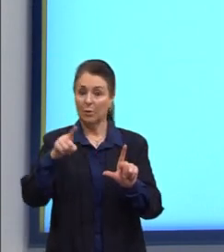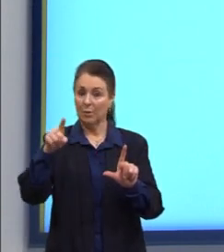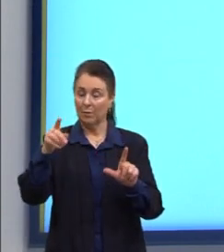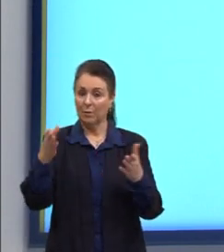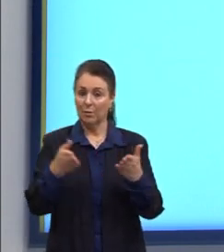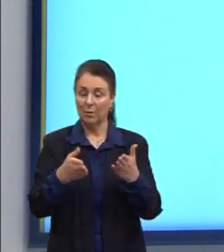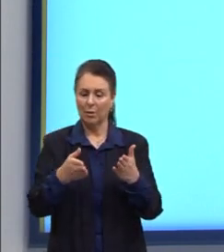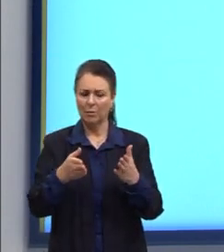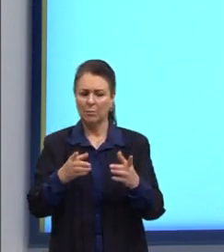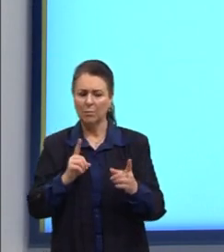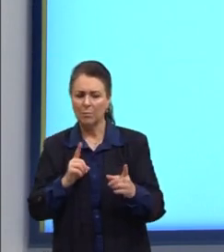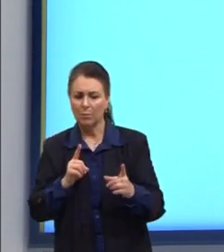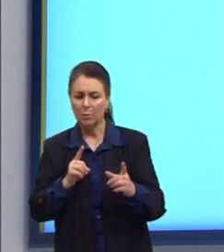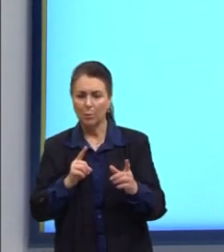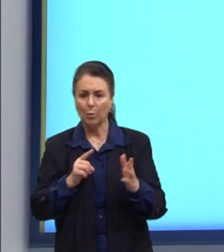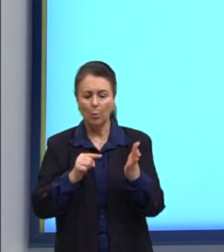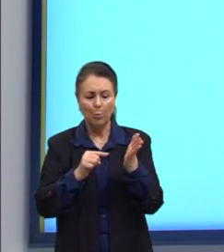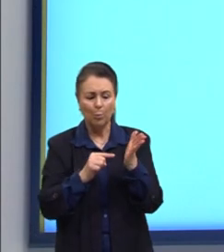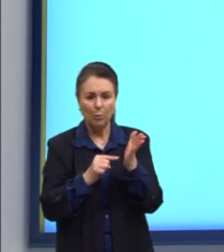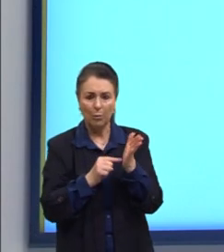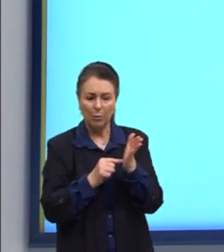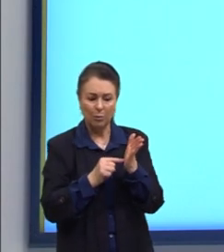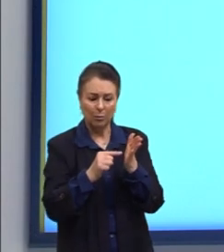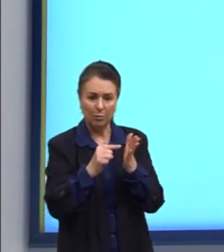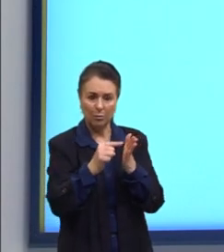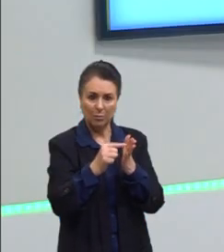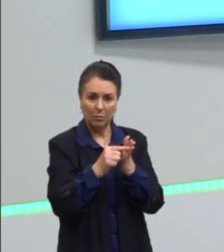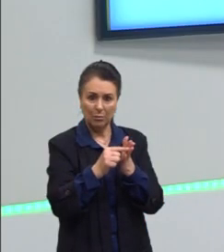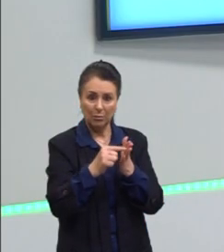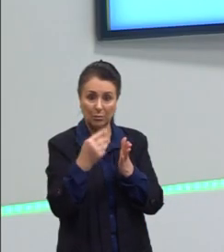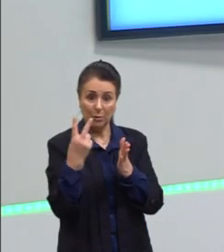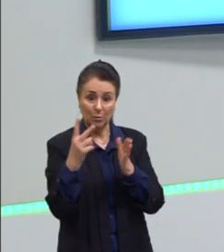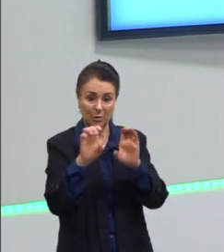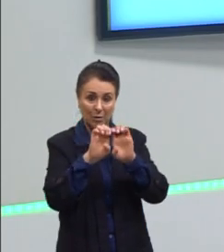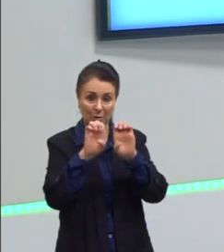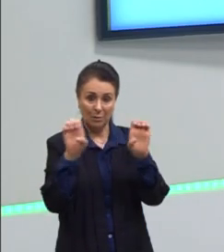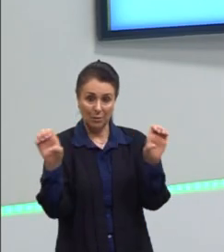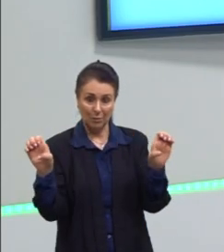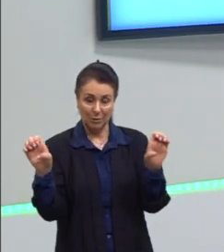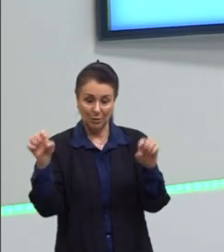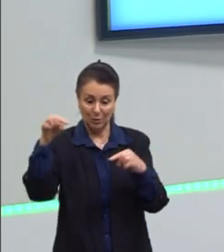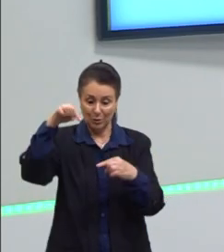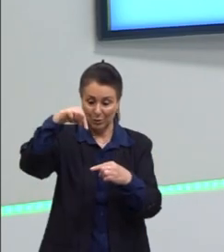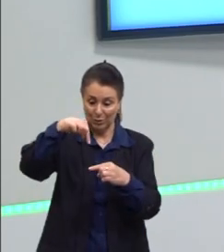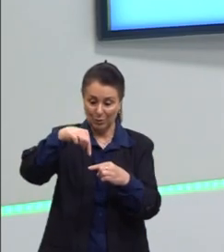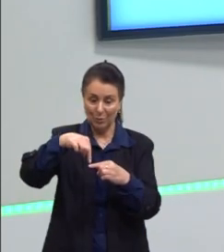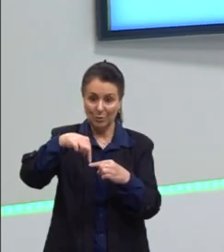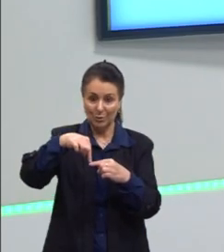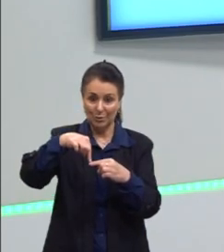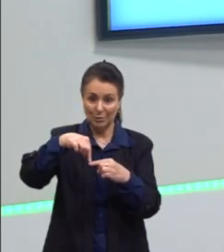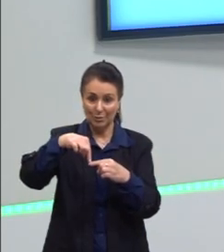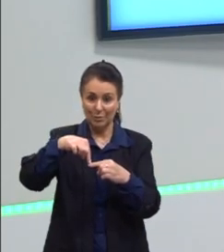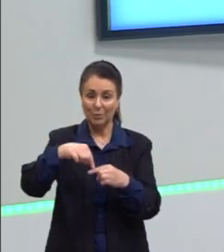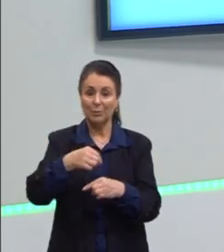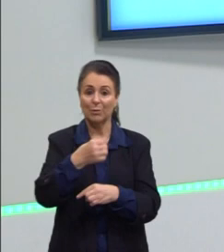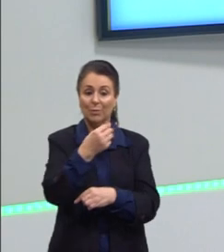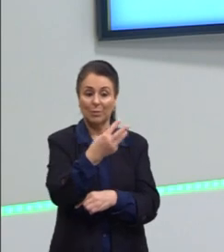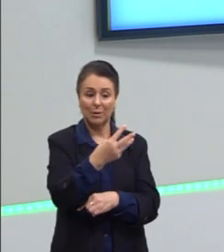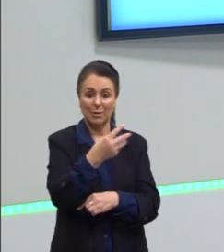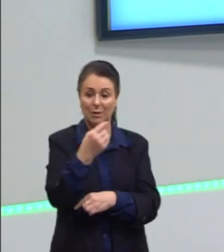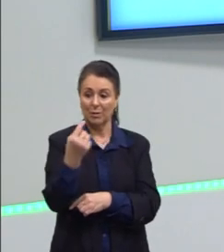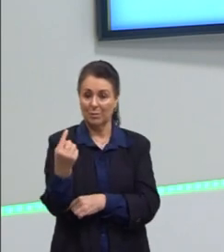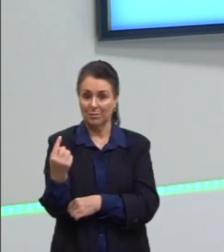viemos localizar ali o ponto em que essas duas equações se cruzam exatamente no pontinho ali três e um